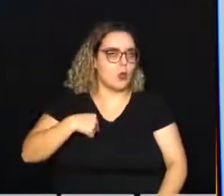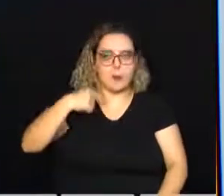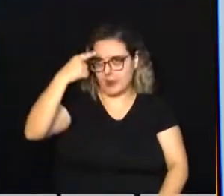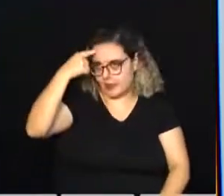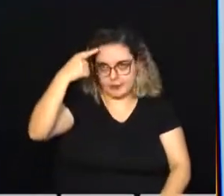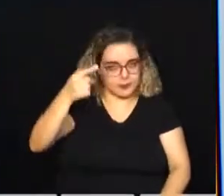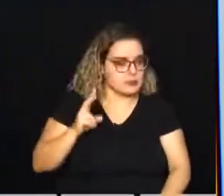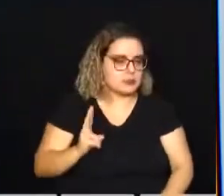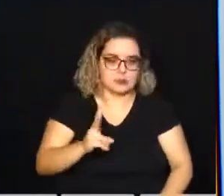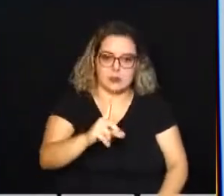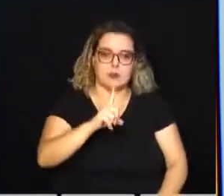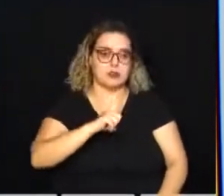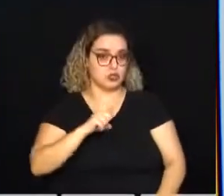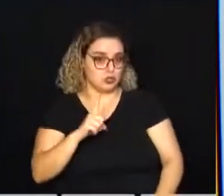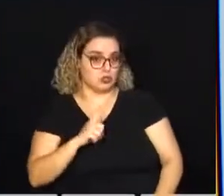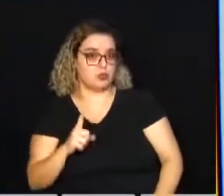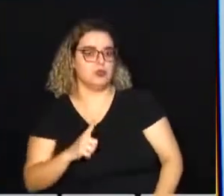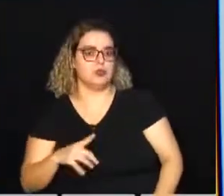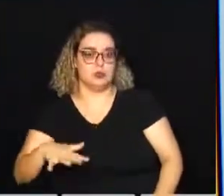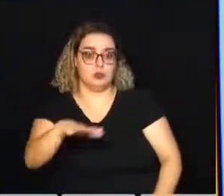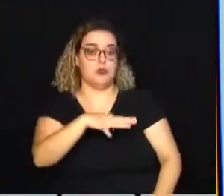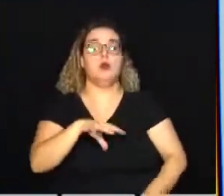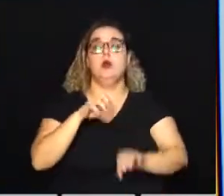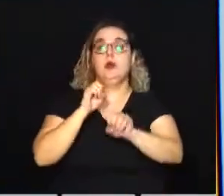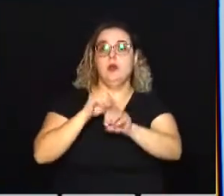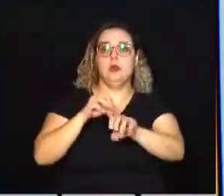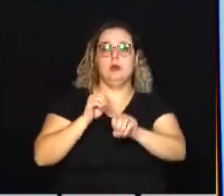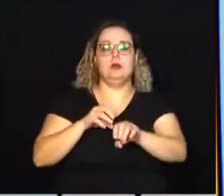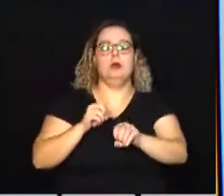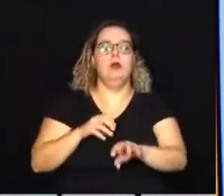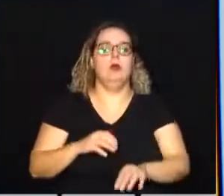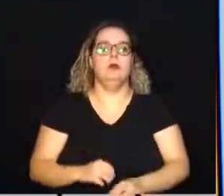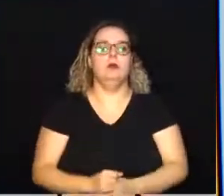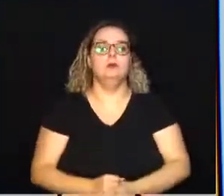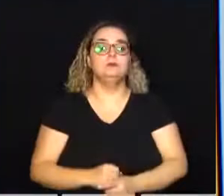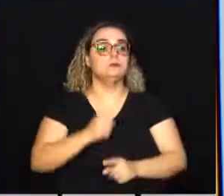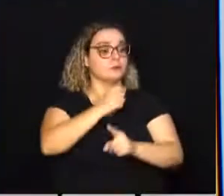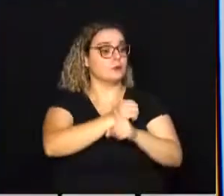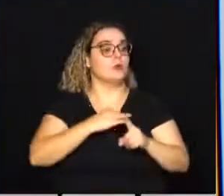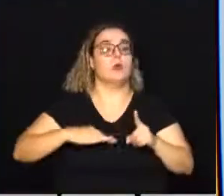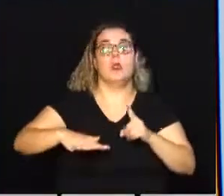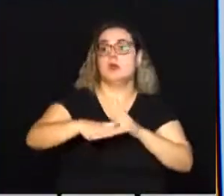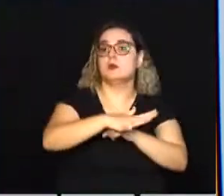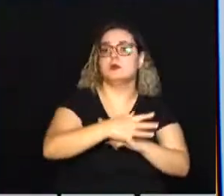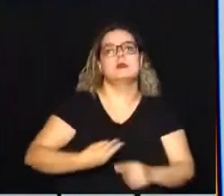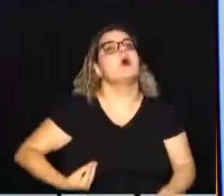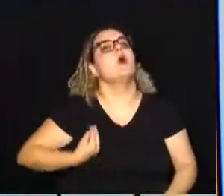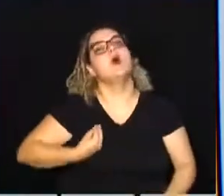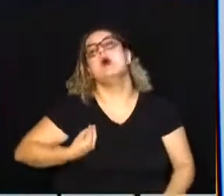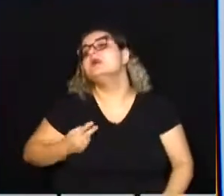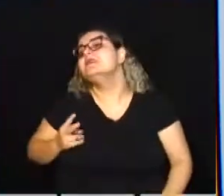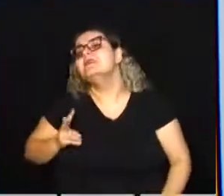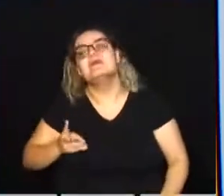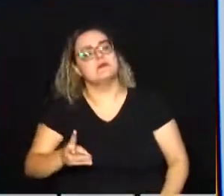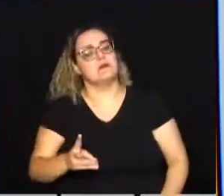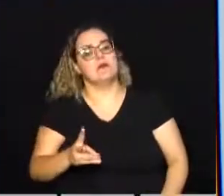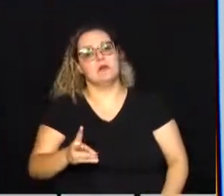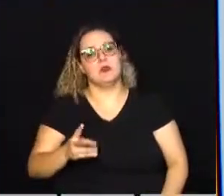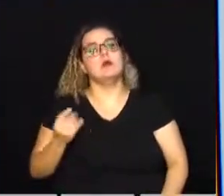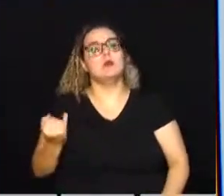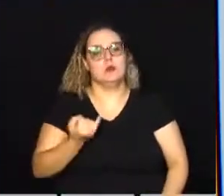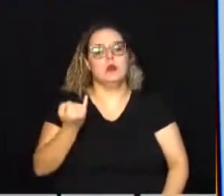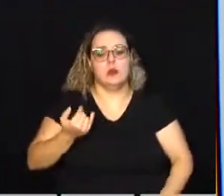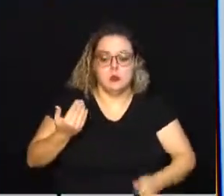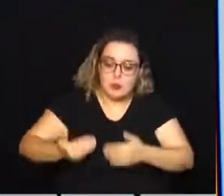uma atividade educacional, ela é a sociabilidade, a presença, ela é indispensável para um